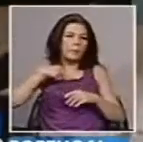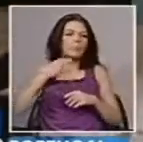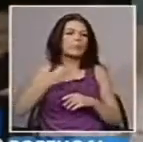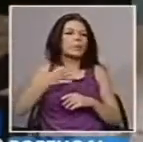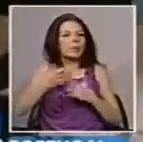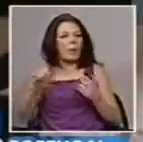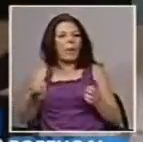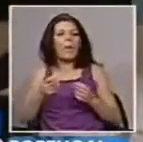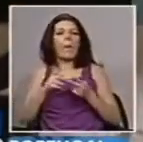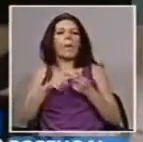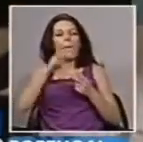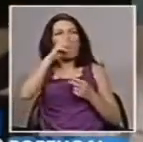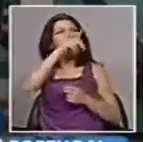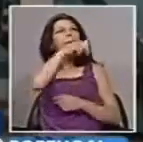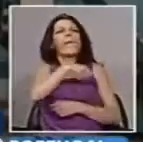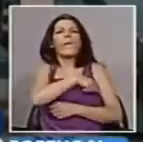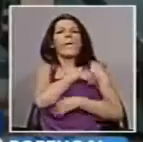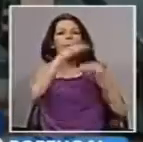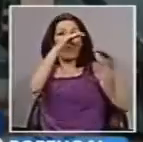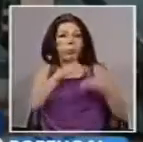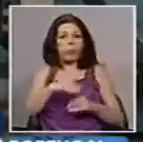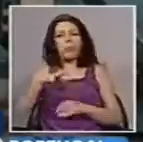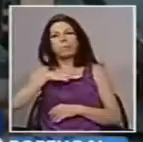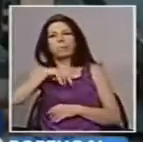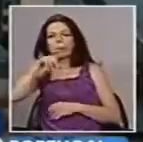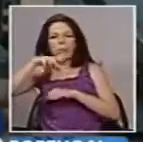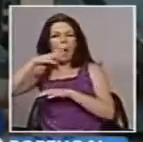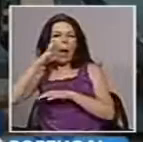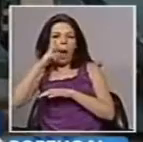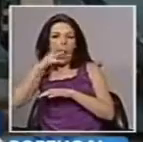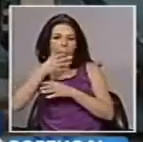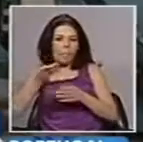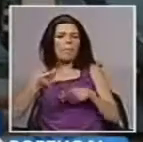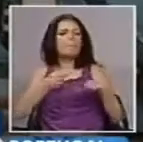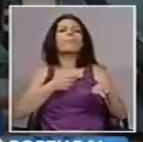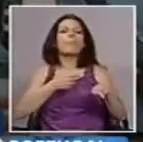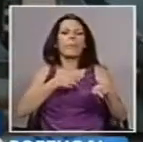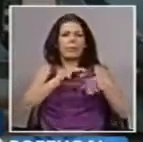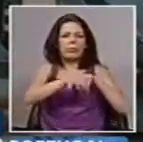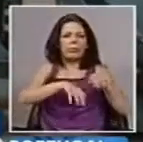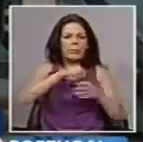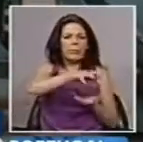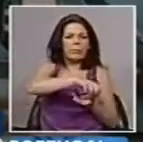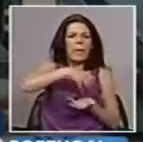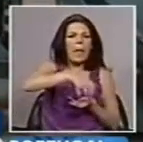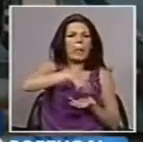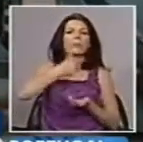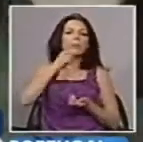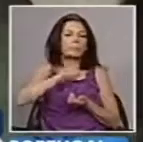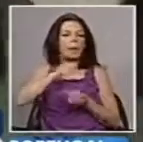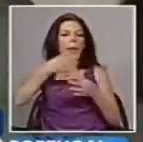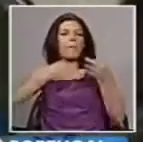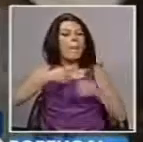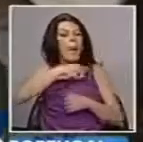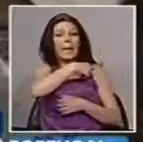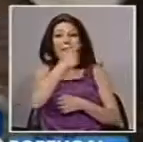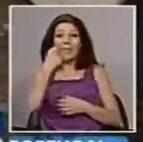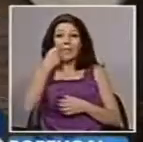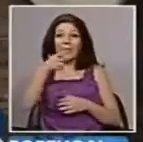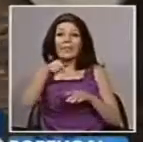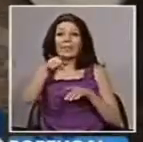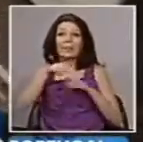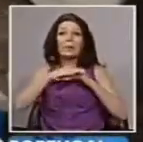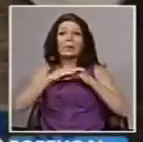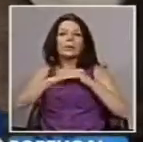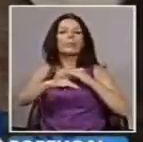alguma baixa de temperatura. E aqui é uma máquina que faz a sementeira? Basicamente esta máquina, aquela máquina de trás,